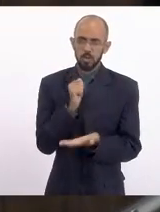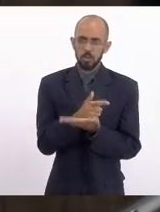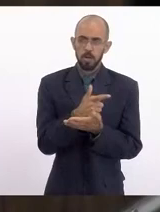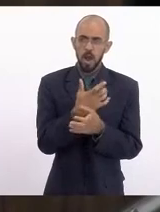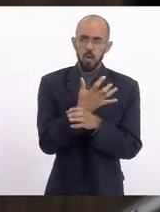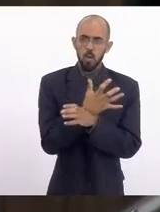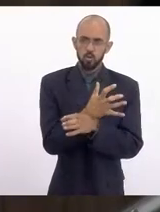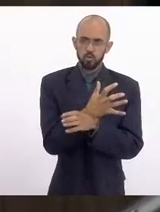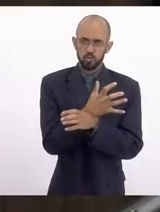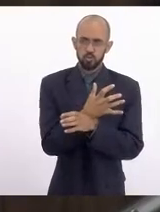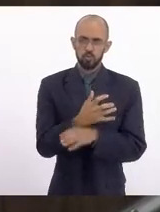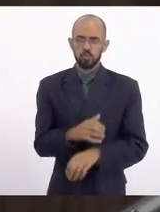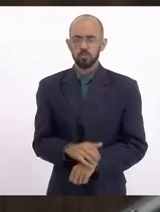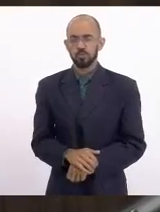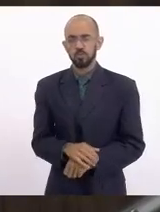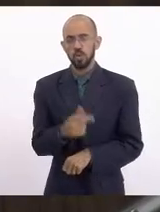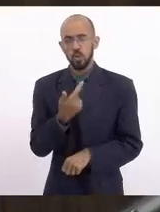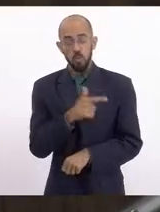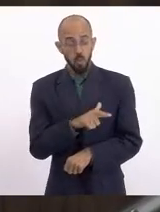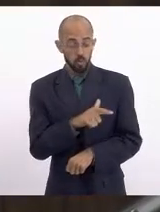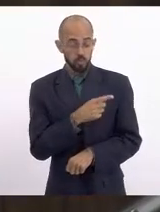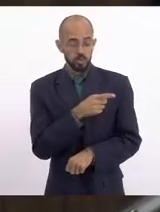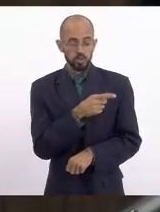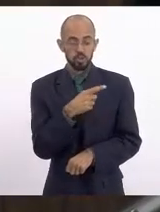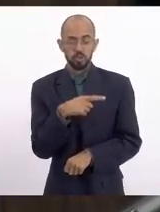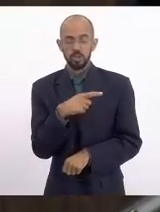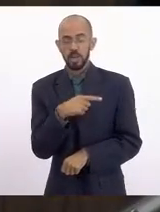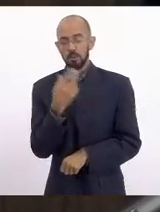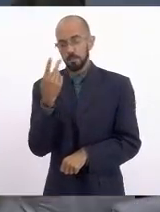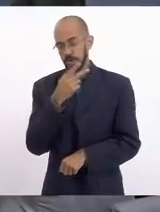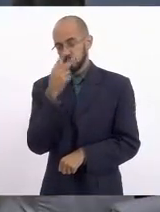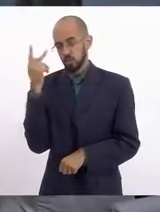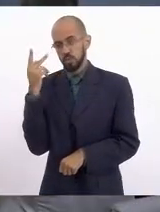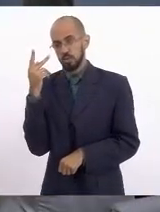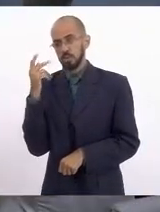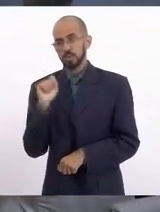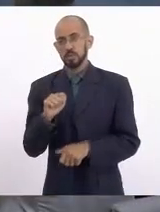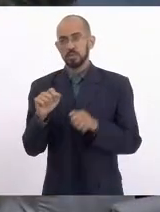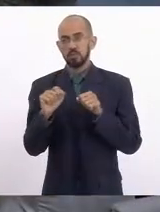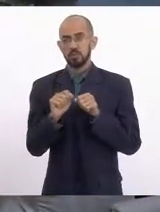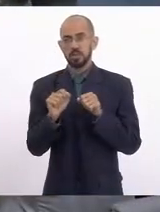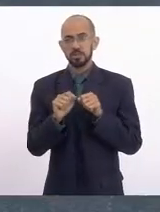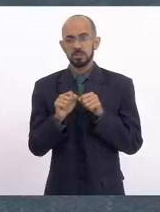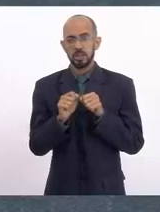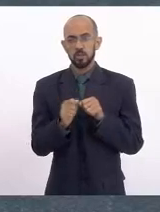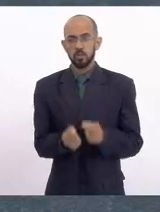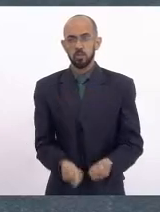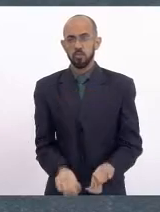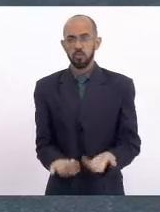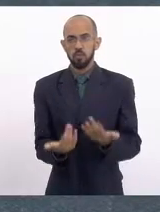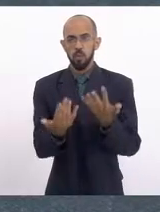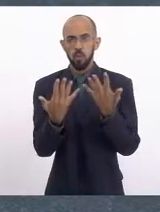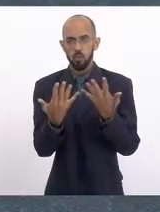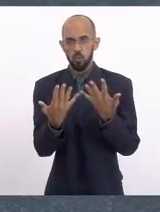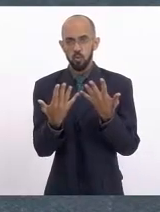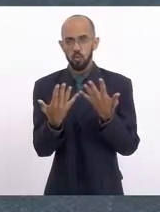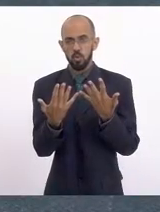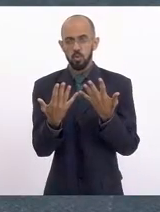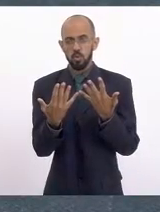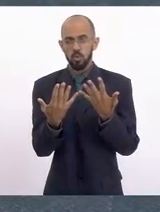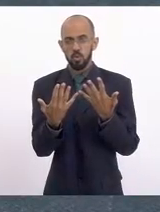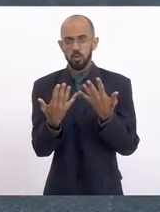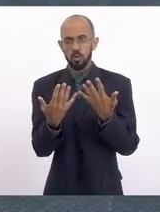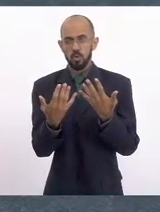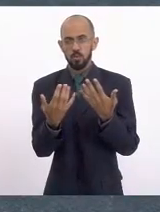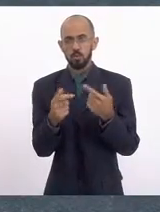osso do outro lado nós temos as pessoas fazendo fogueiras e fogão